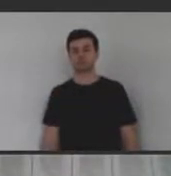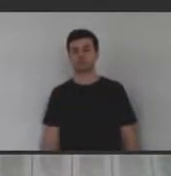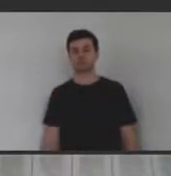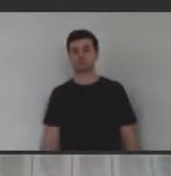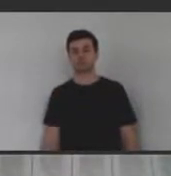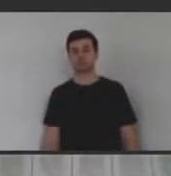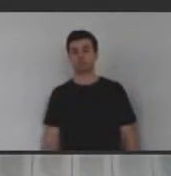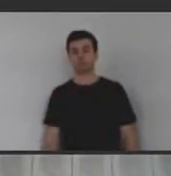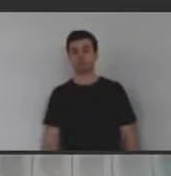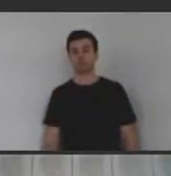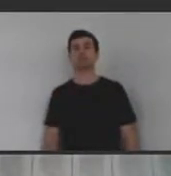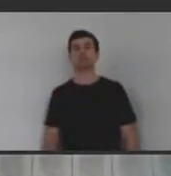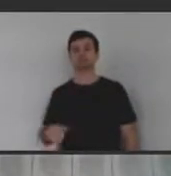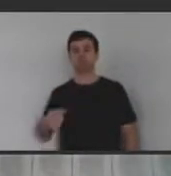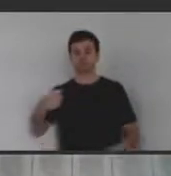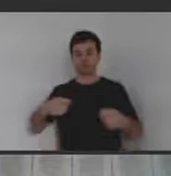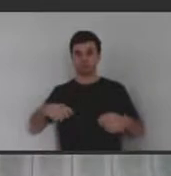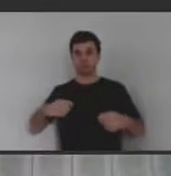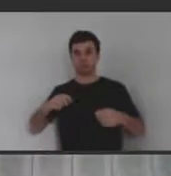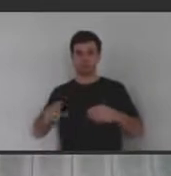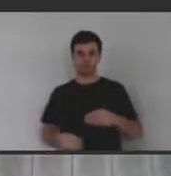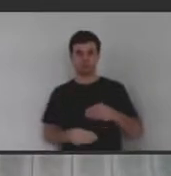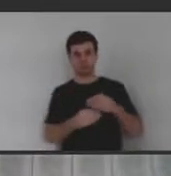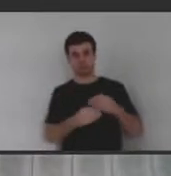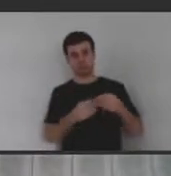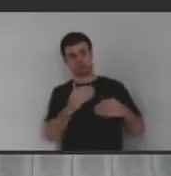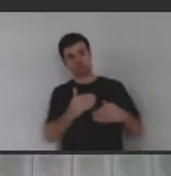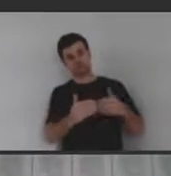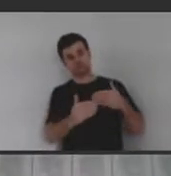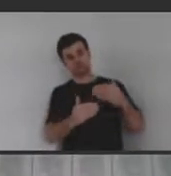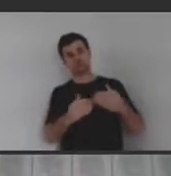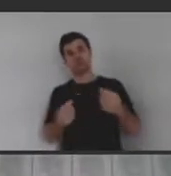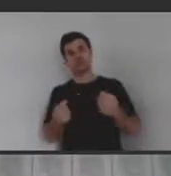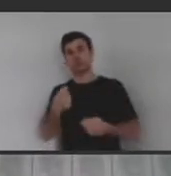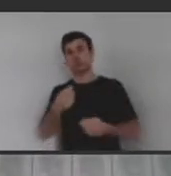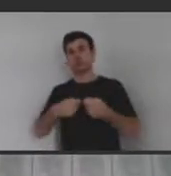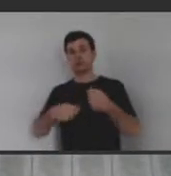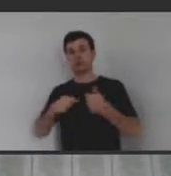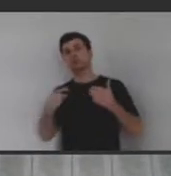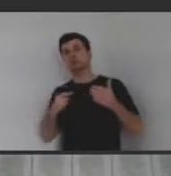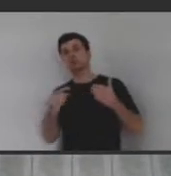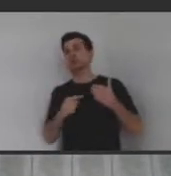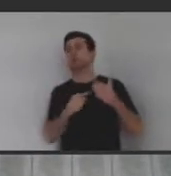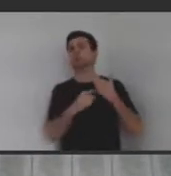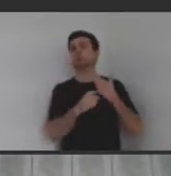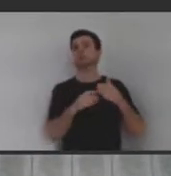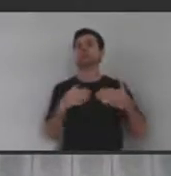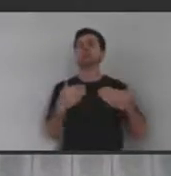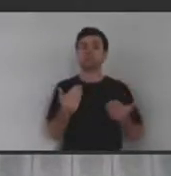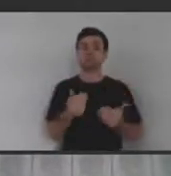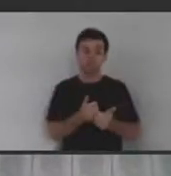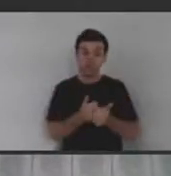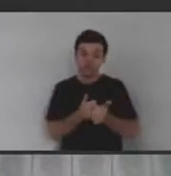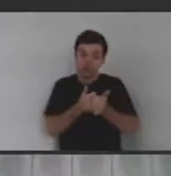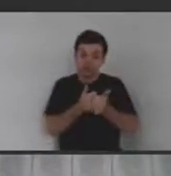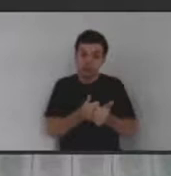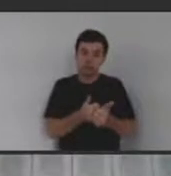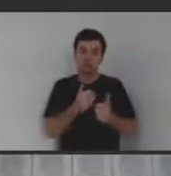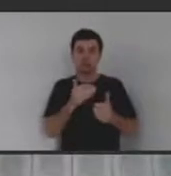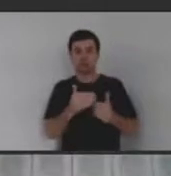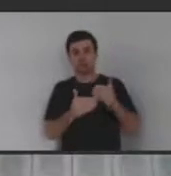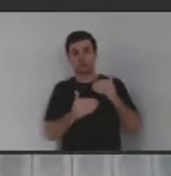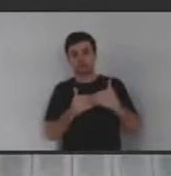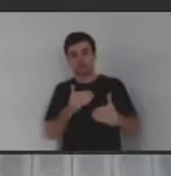Resolve instaurar o presente procedimento administrativo com o objetivo de acompanhar a legalidade do processo de escolha e registro de candidaturas